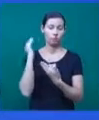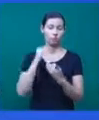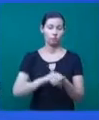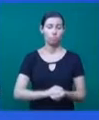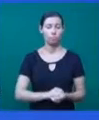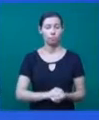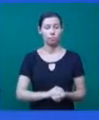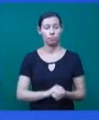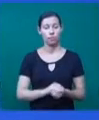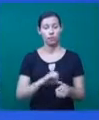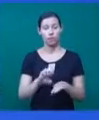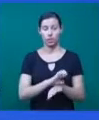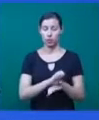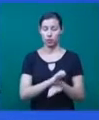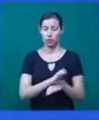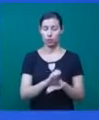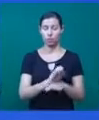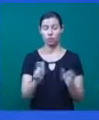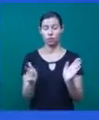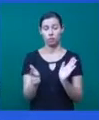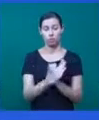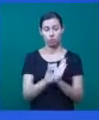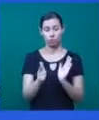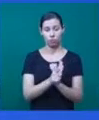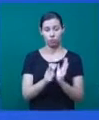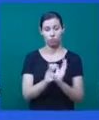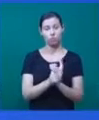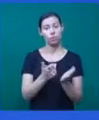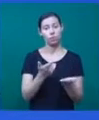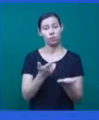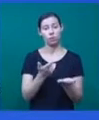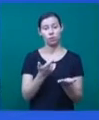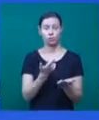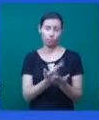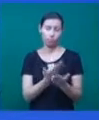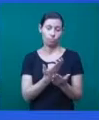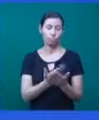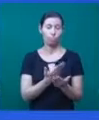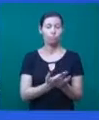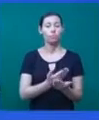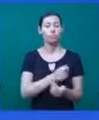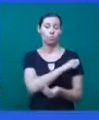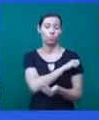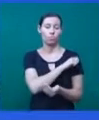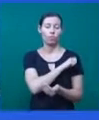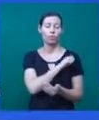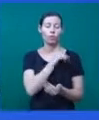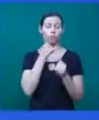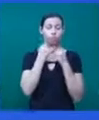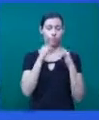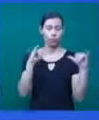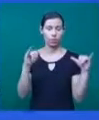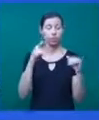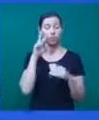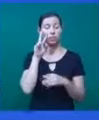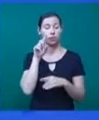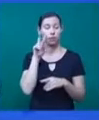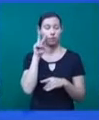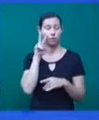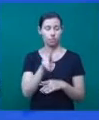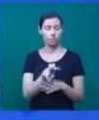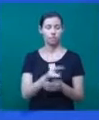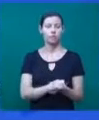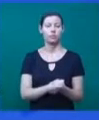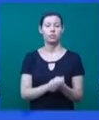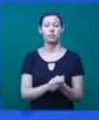ludmilaribeiro@fundacaocdl.org.br. Tem vagas de estágio para estudantes de jornalismo, publicidade ou marketing. É para acompanhar atualizações de redes sociais,